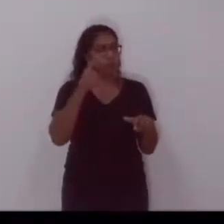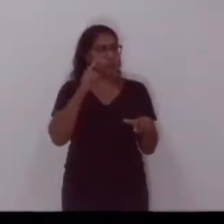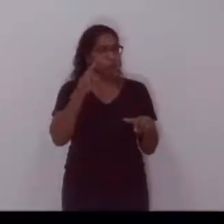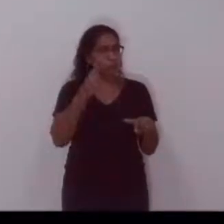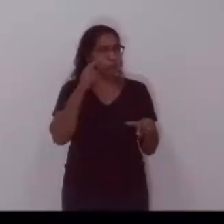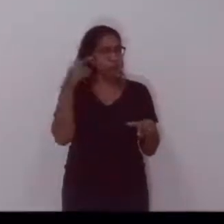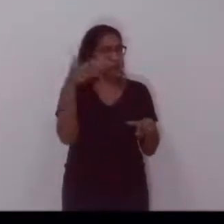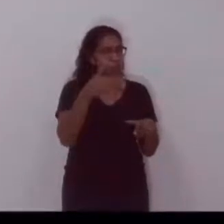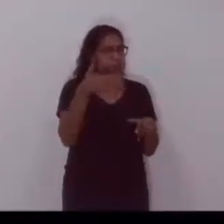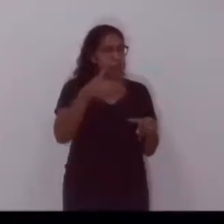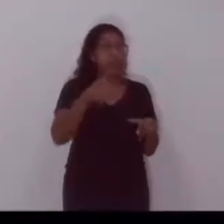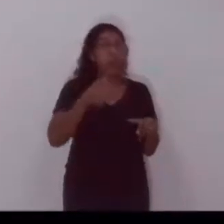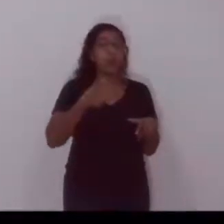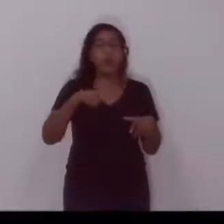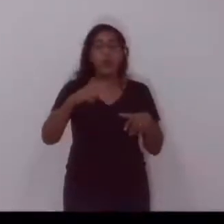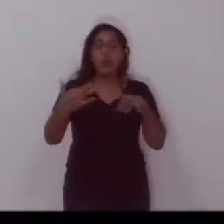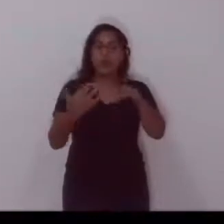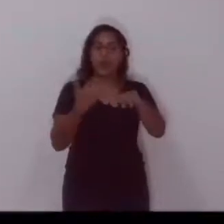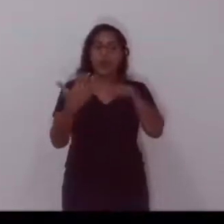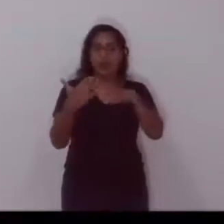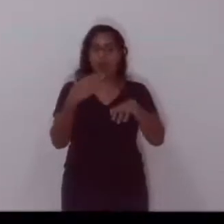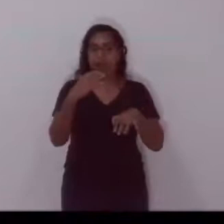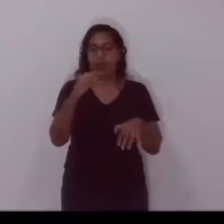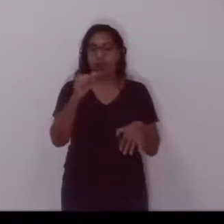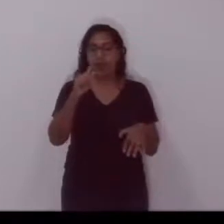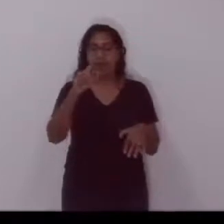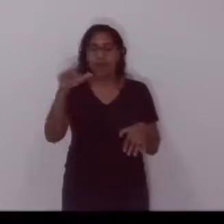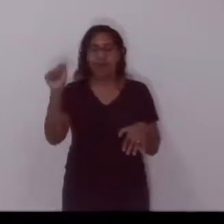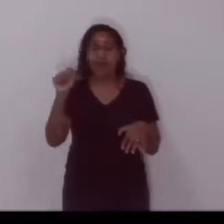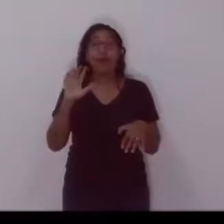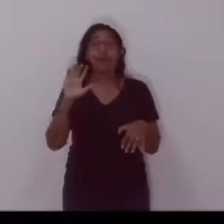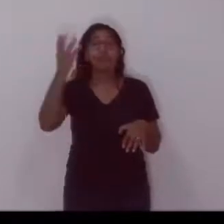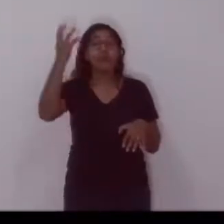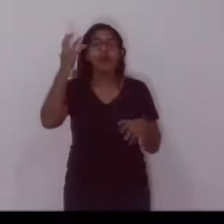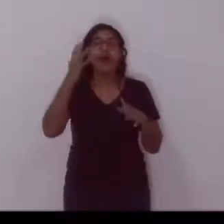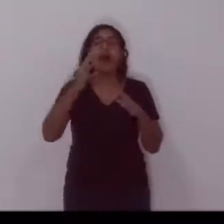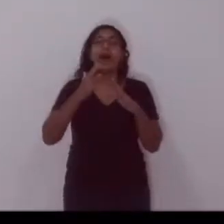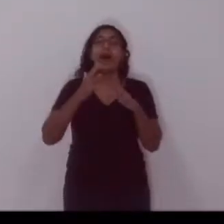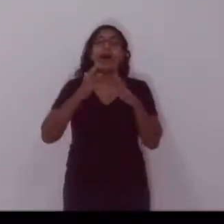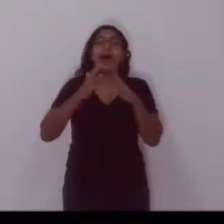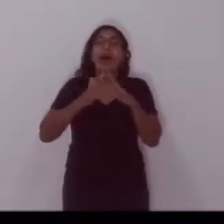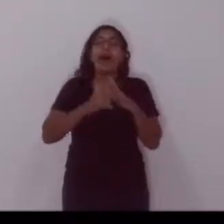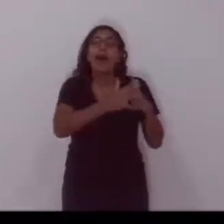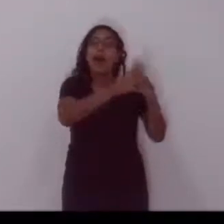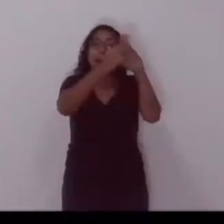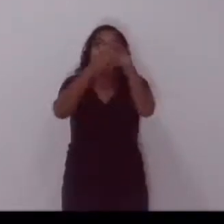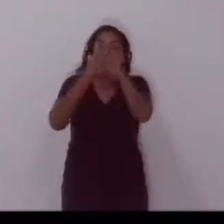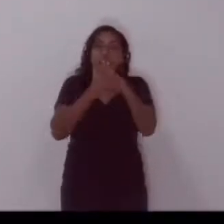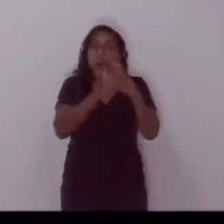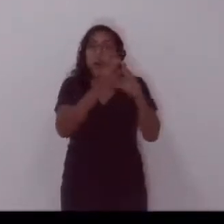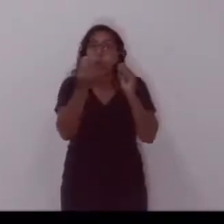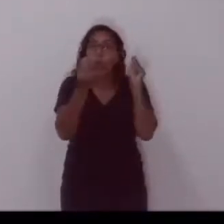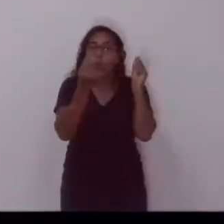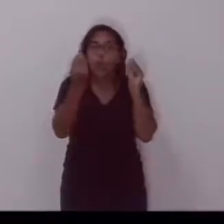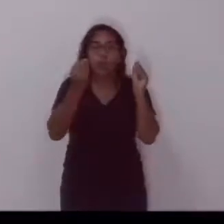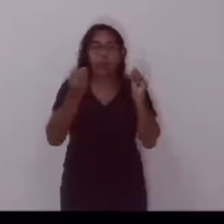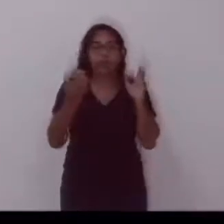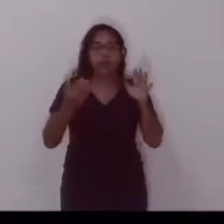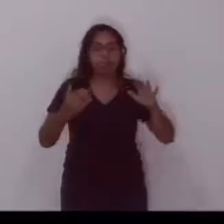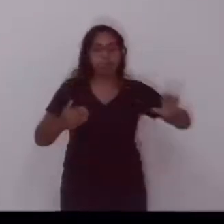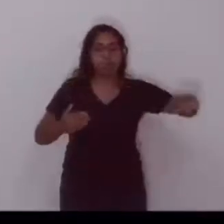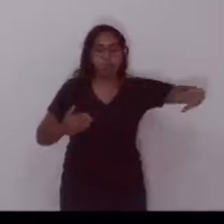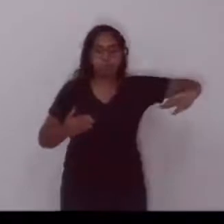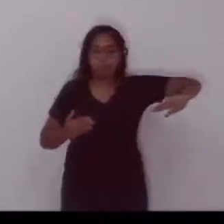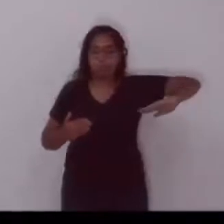da Capela, e aí quando vem para o Morumbi, alguns caminhões estão cortando o caminho, e vai aumentar. E a gente precisa